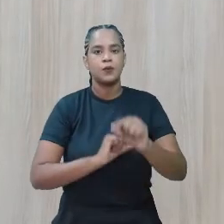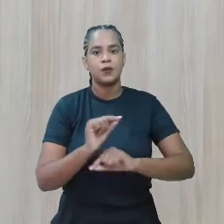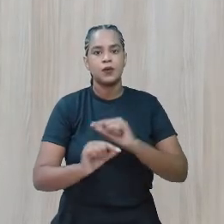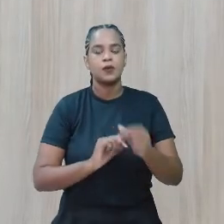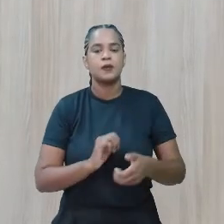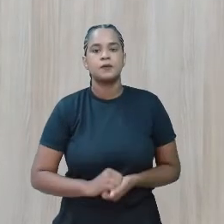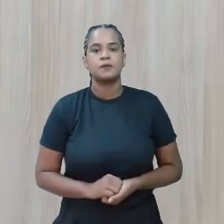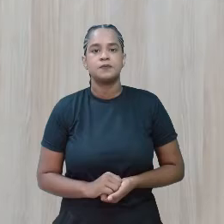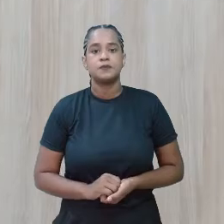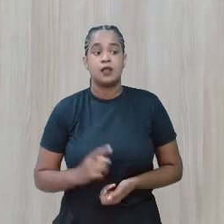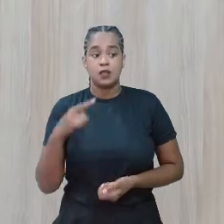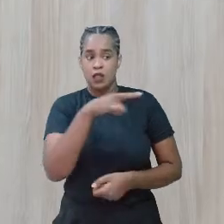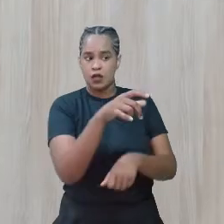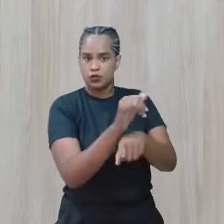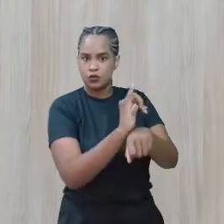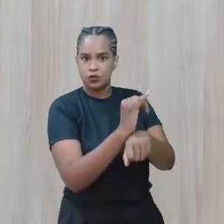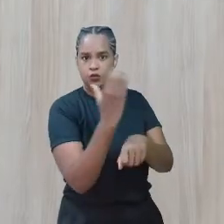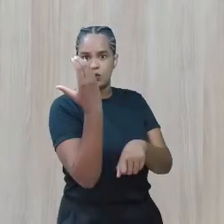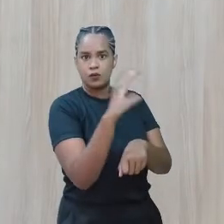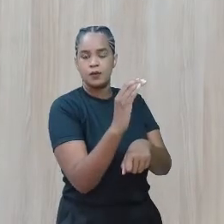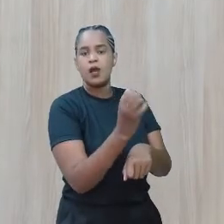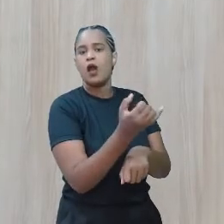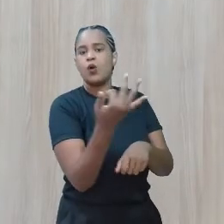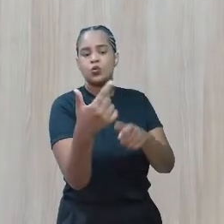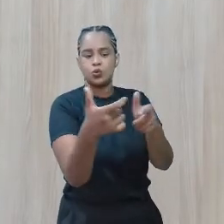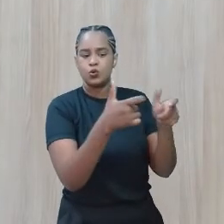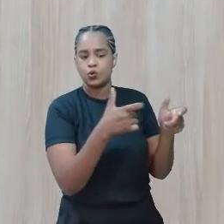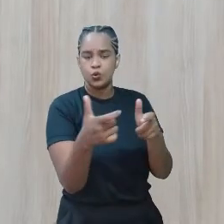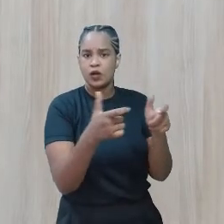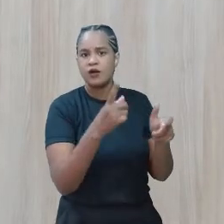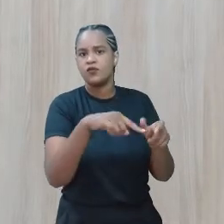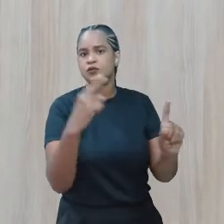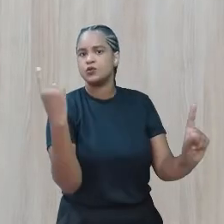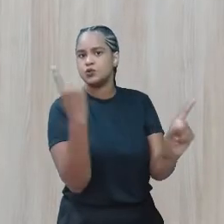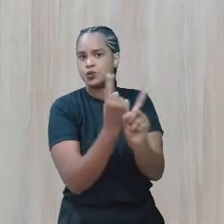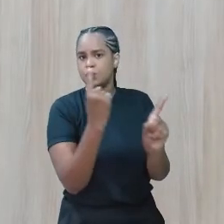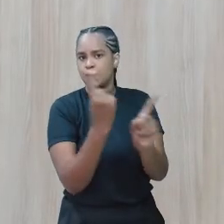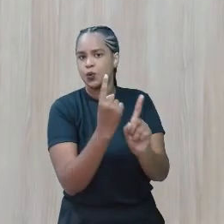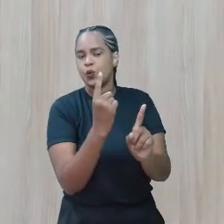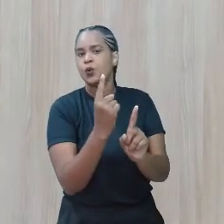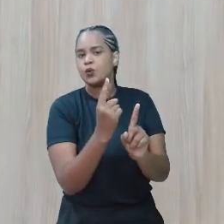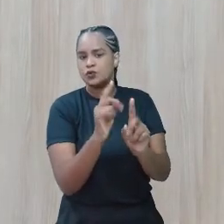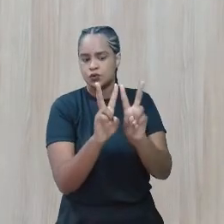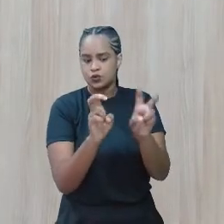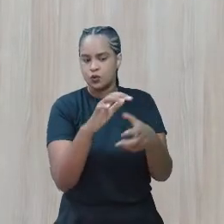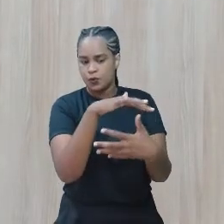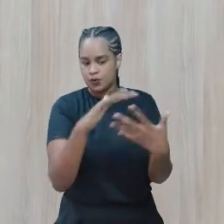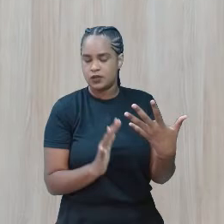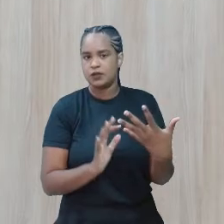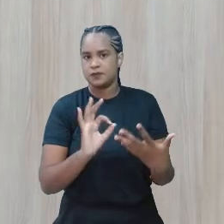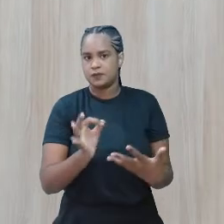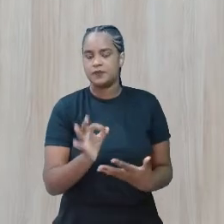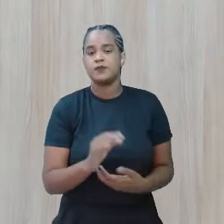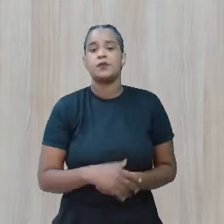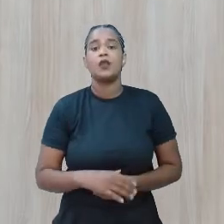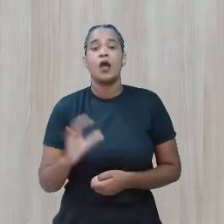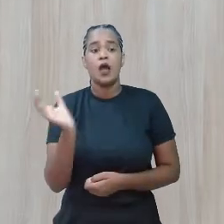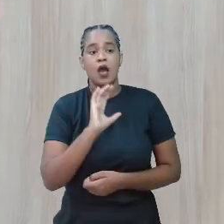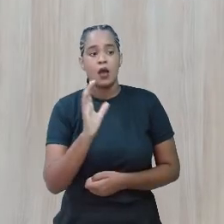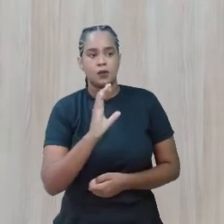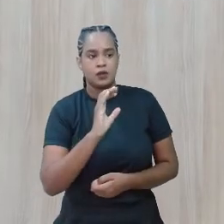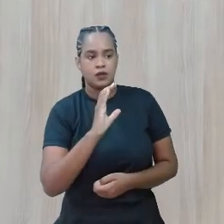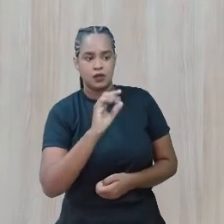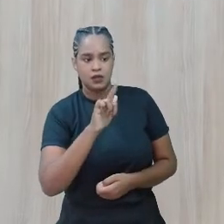dessa aula, lá no YouTube, alguns locais que vocês podem encontrar essa questão. Rapidinho aí, professora Cláudia,